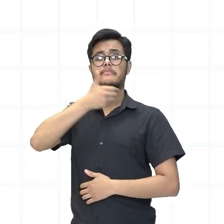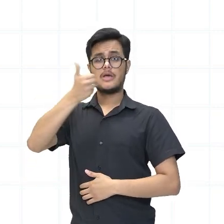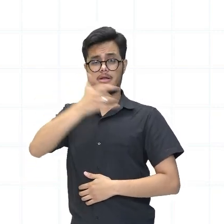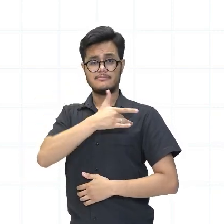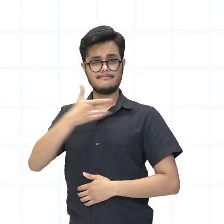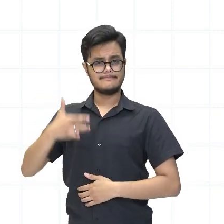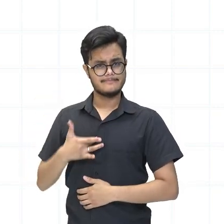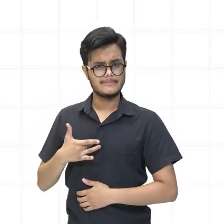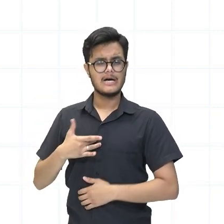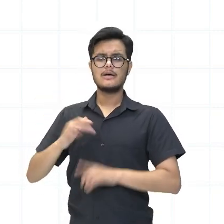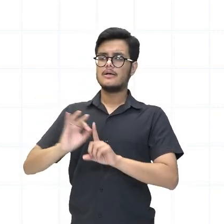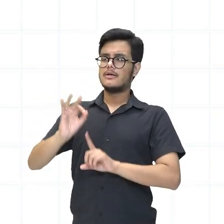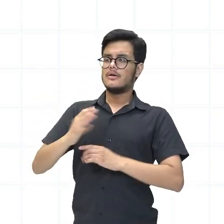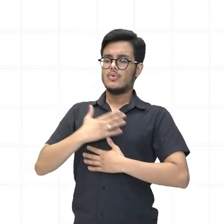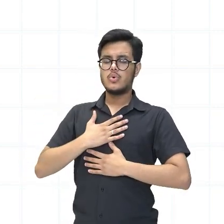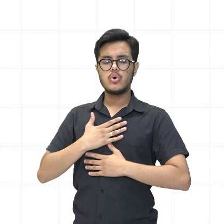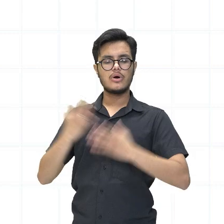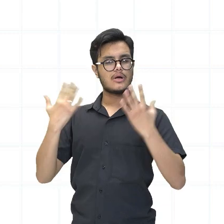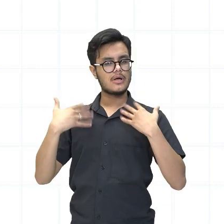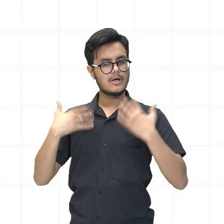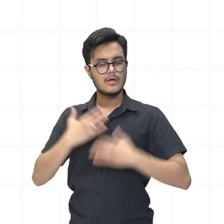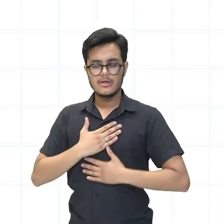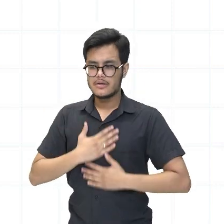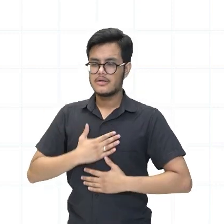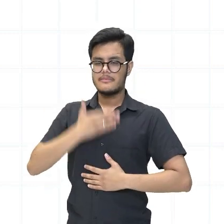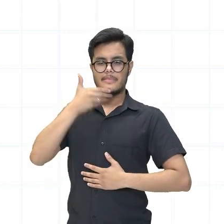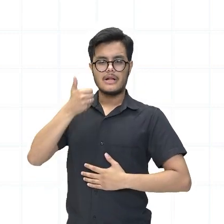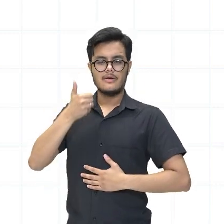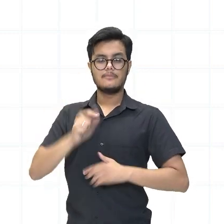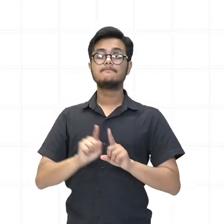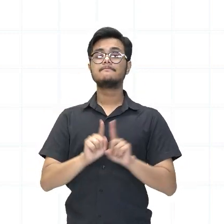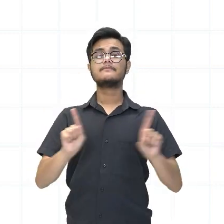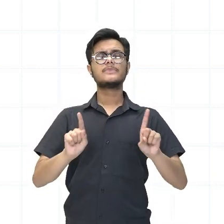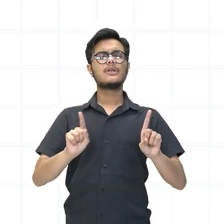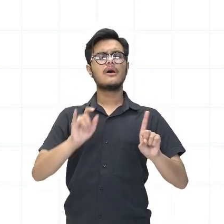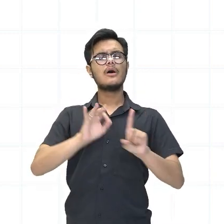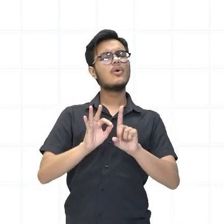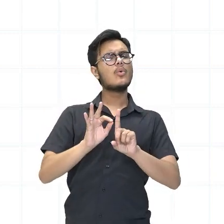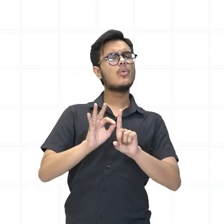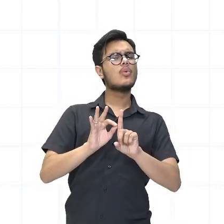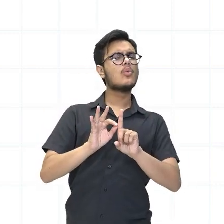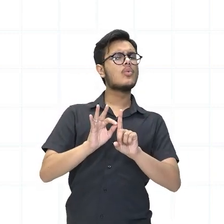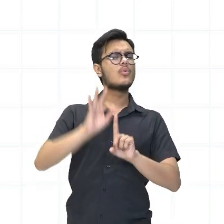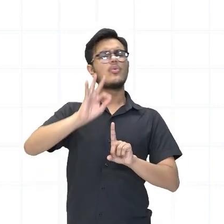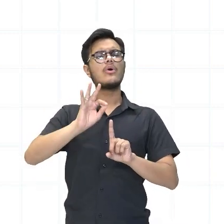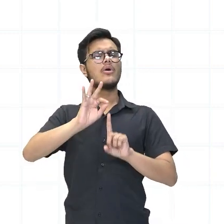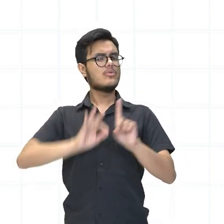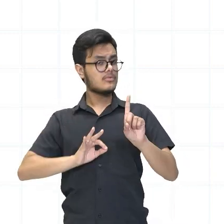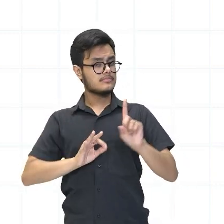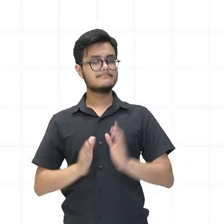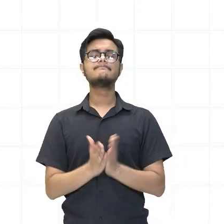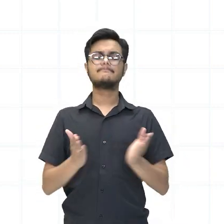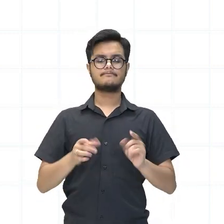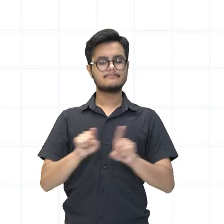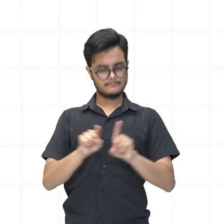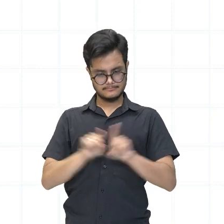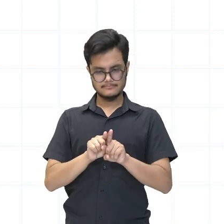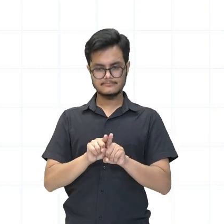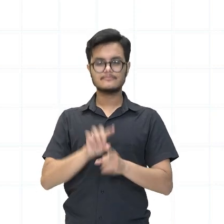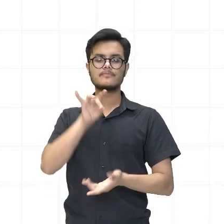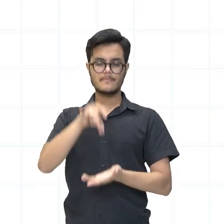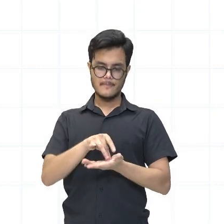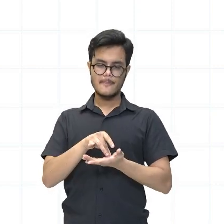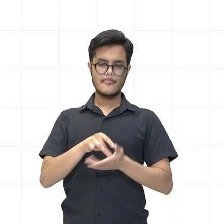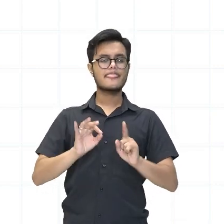se refrescar do calor, não sofrer tanto. E quando esfria, o outro intertítulo também está relacionado exatamente ao que fazer